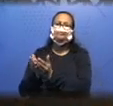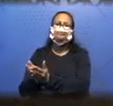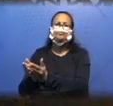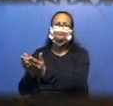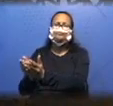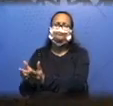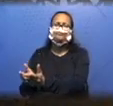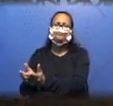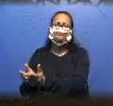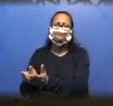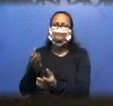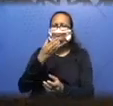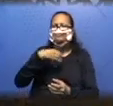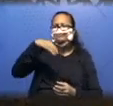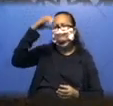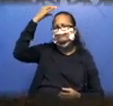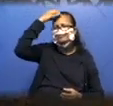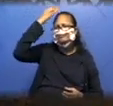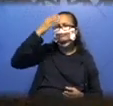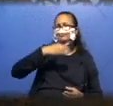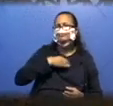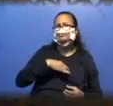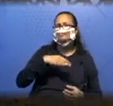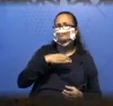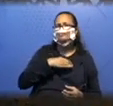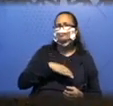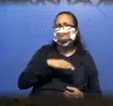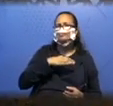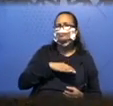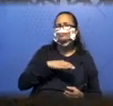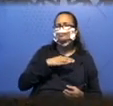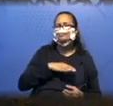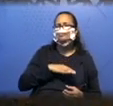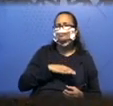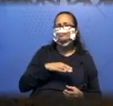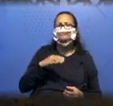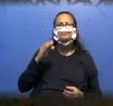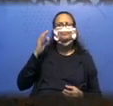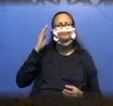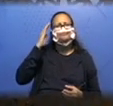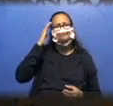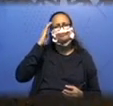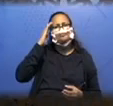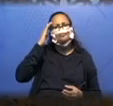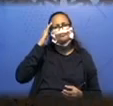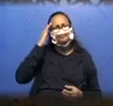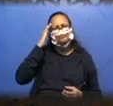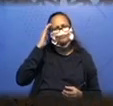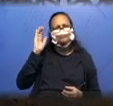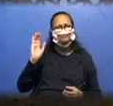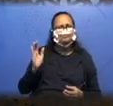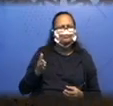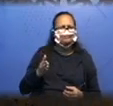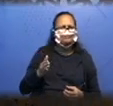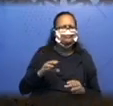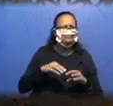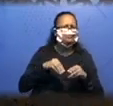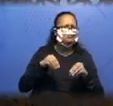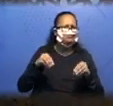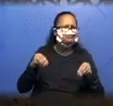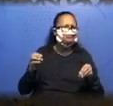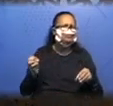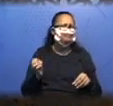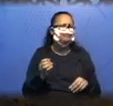cada vez mais longe, o rei de Portugal, o pessoal ali de Portugal, eles já estavam desconfiados que tinham